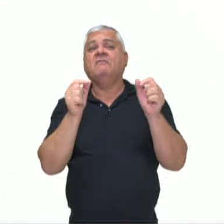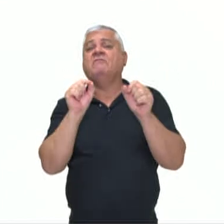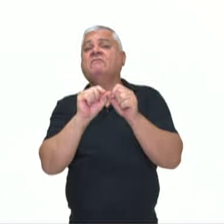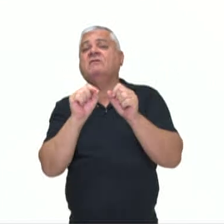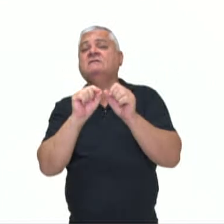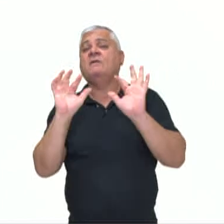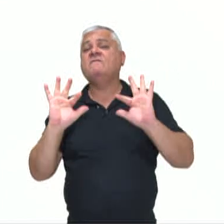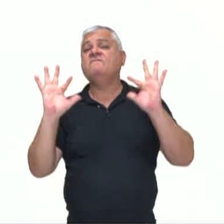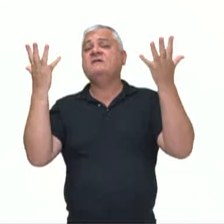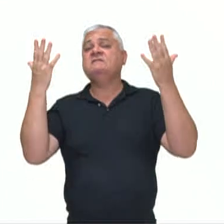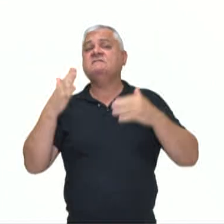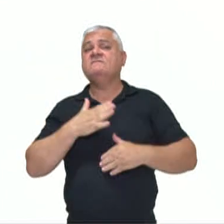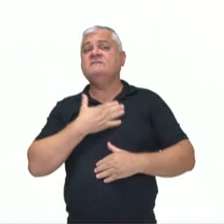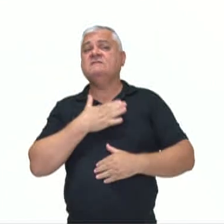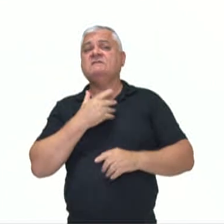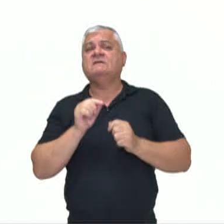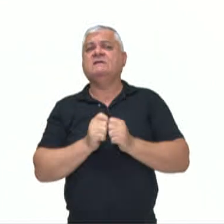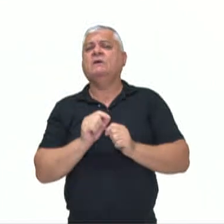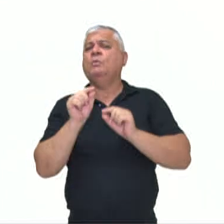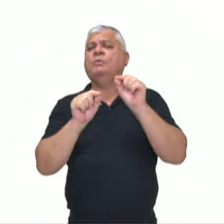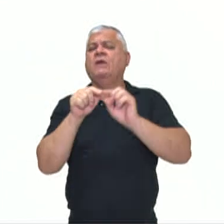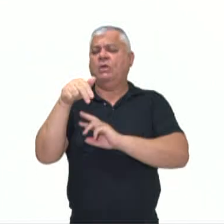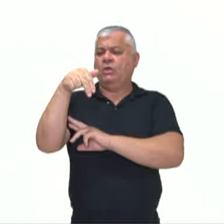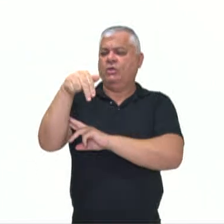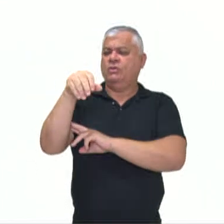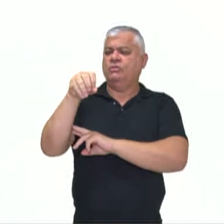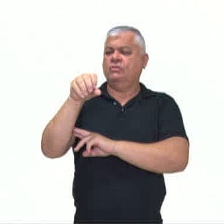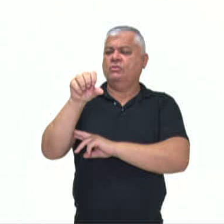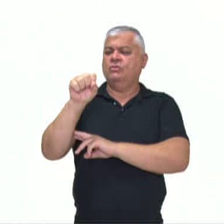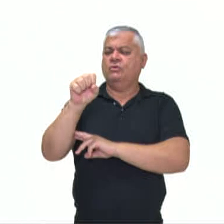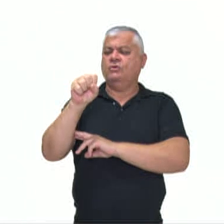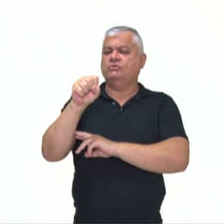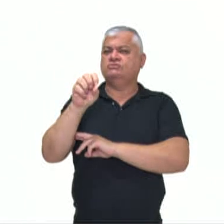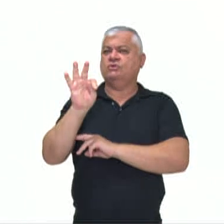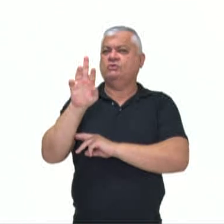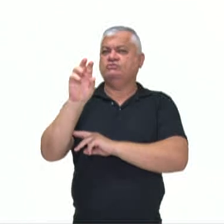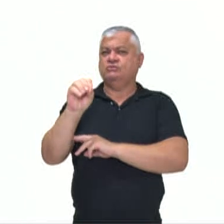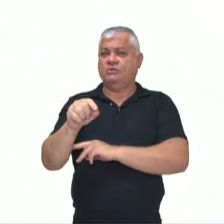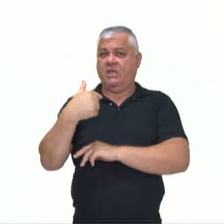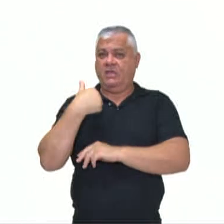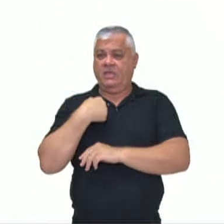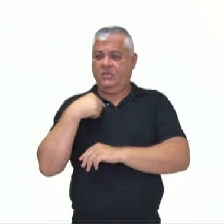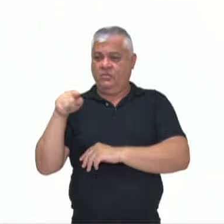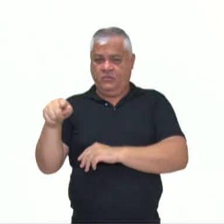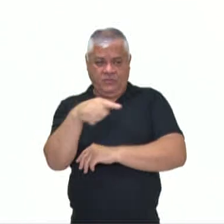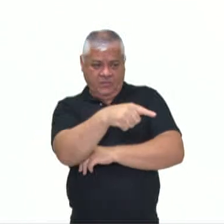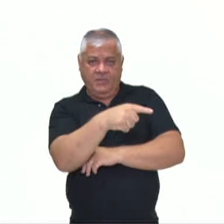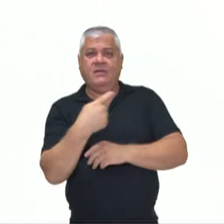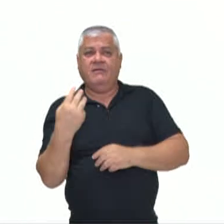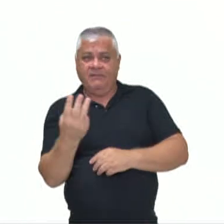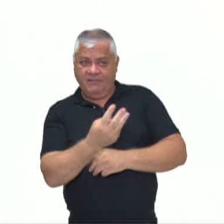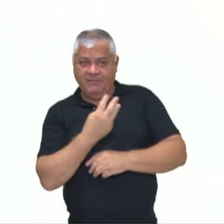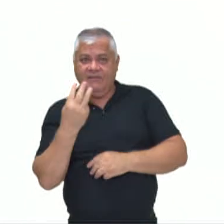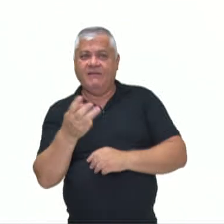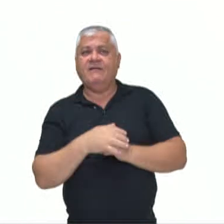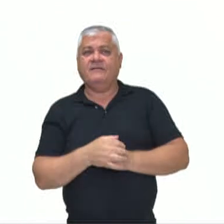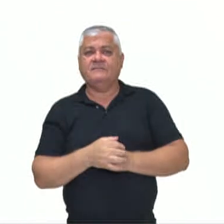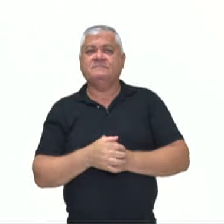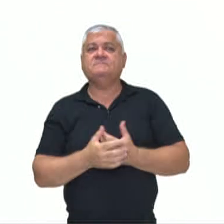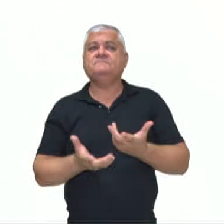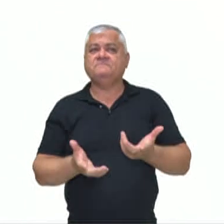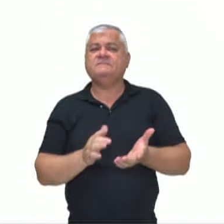planear nós outros. Quem nós outros? Oscar, tu e eu. Um grande festejo surpresa. Que te